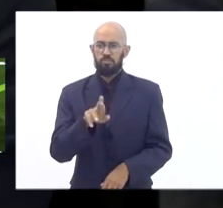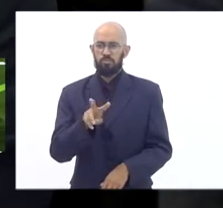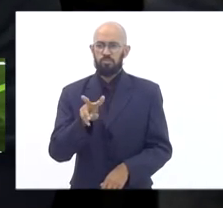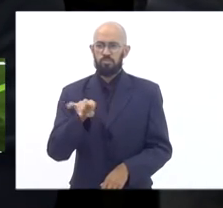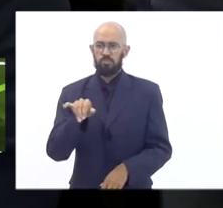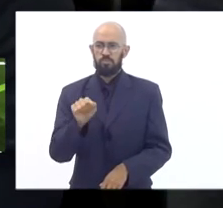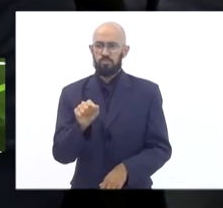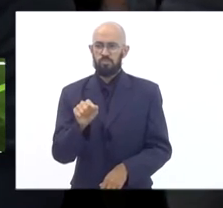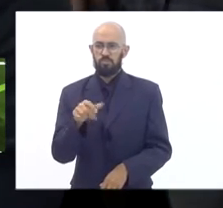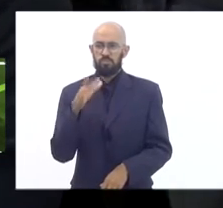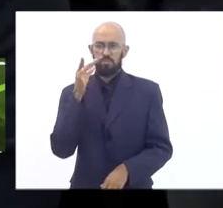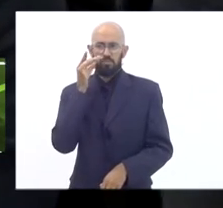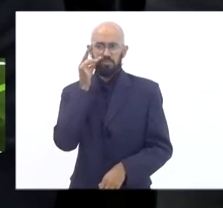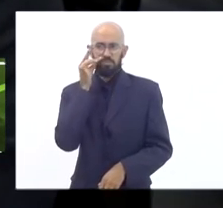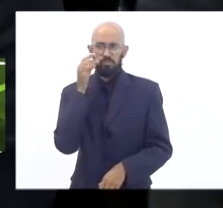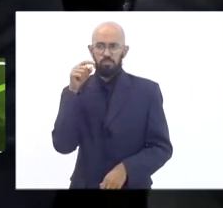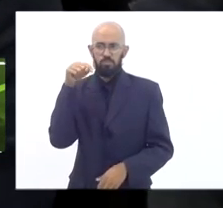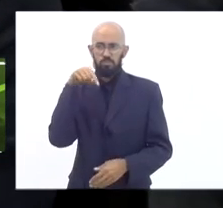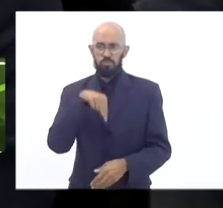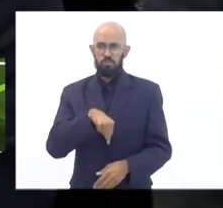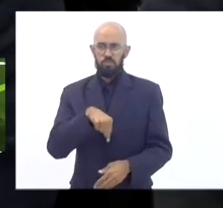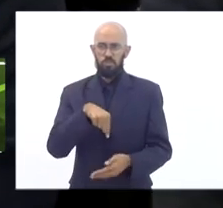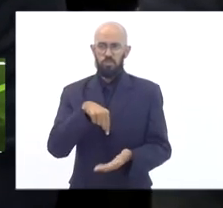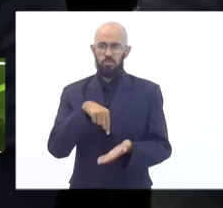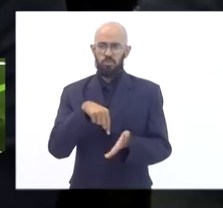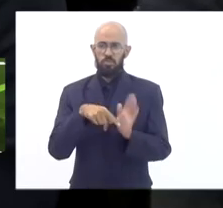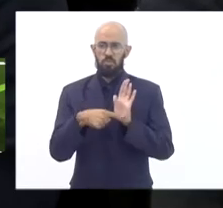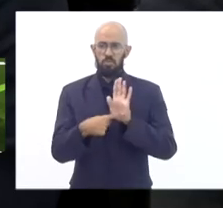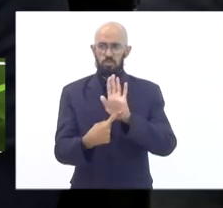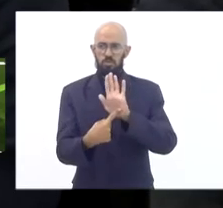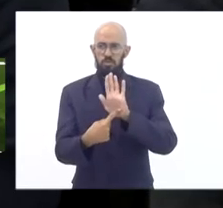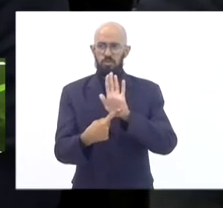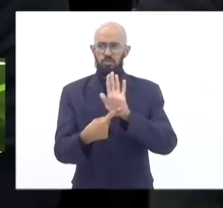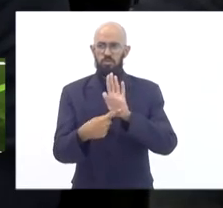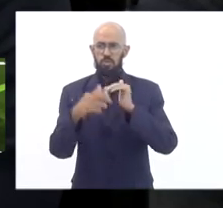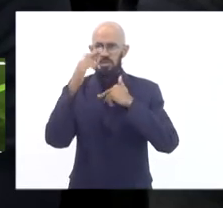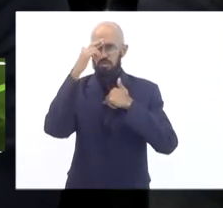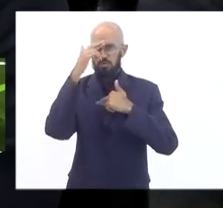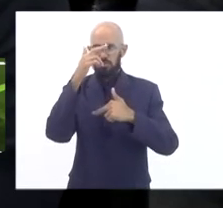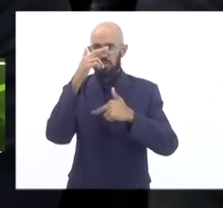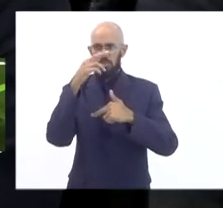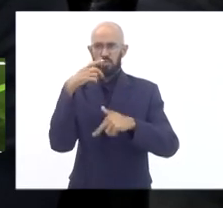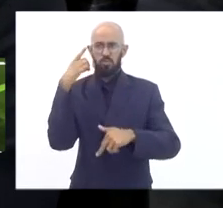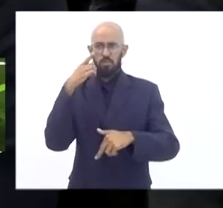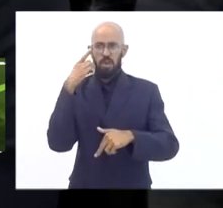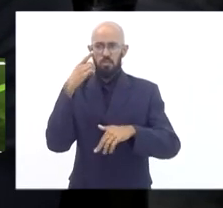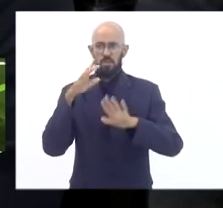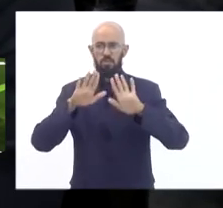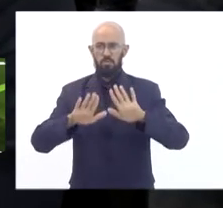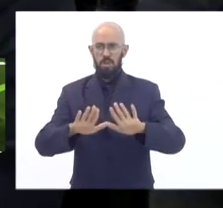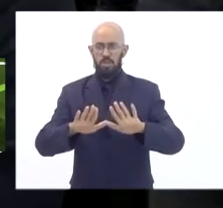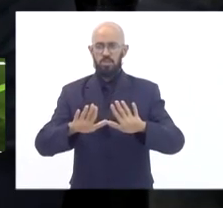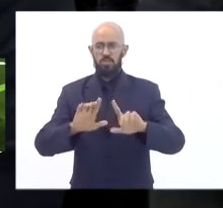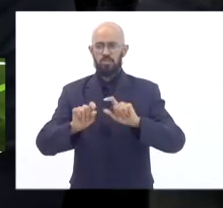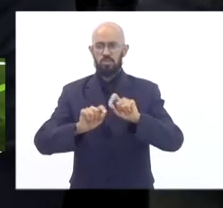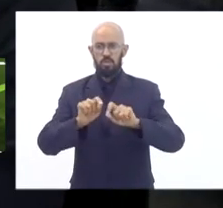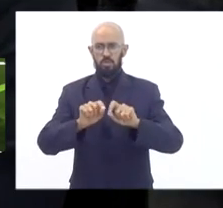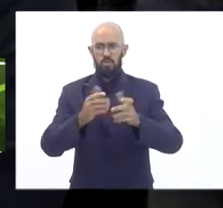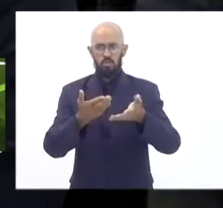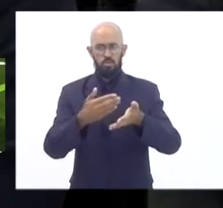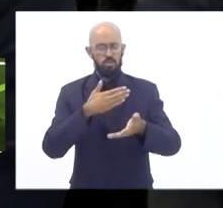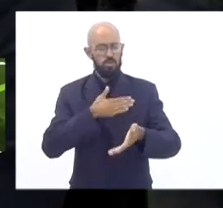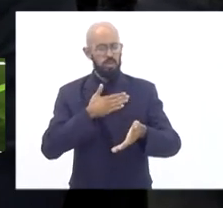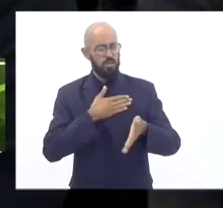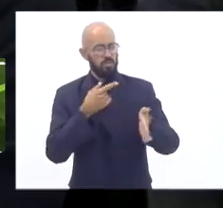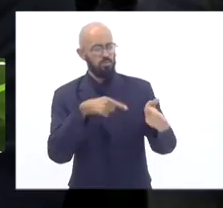pessoalmente, que mostra o respeito com o parlamento. No entanto, gostaria de indagar a Vossa Senhoria qual o seu